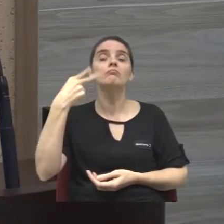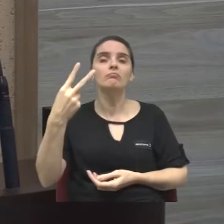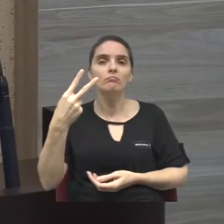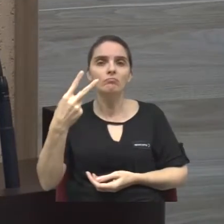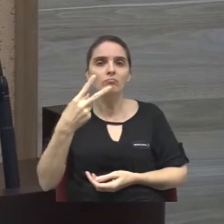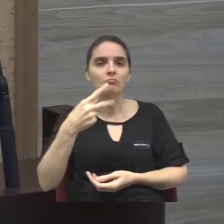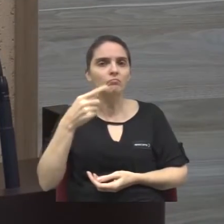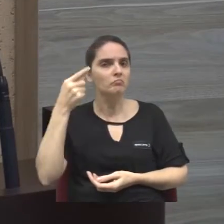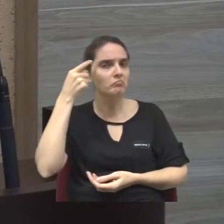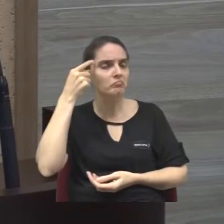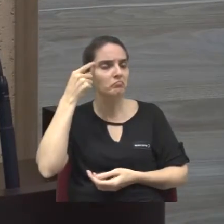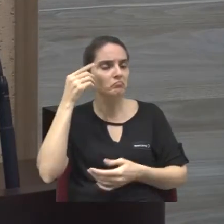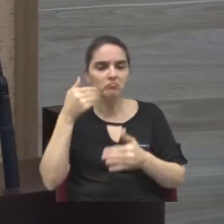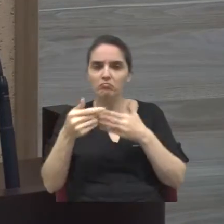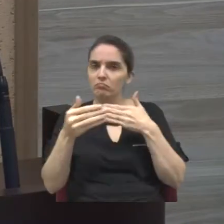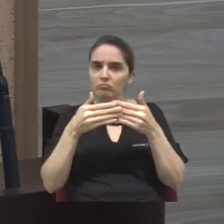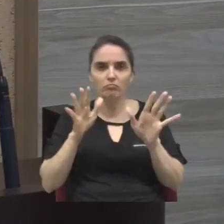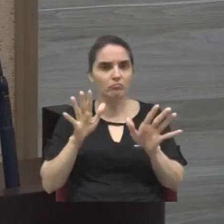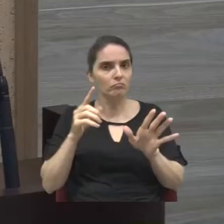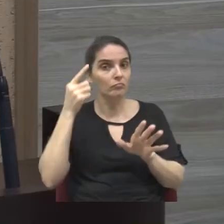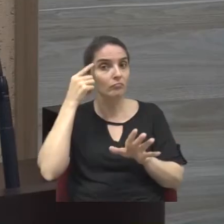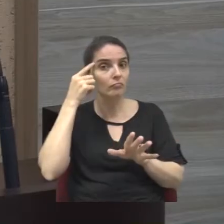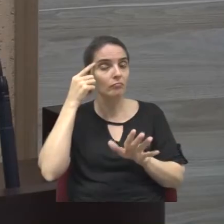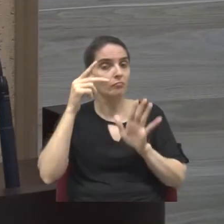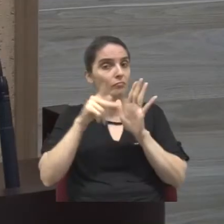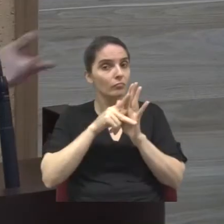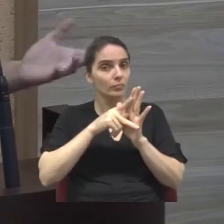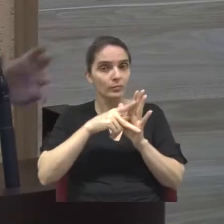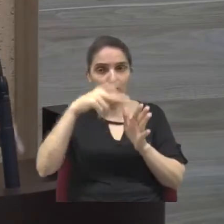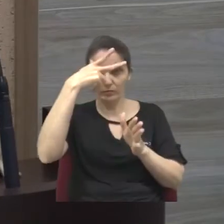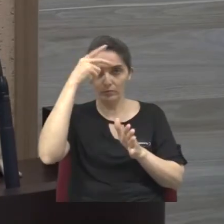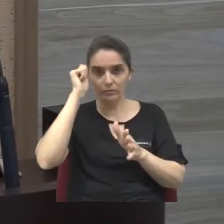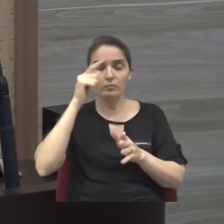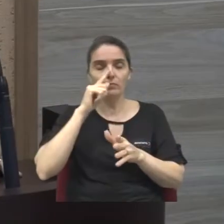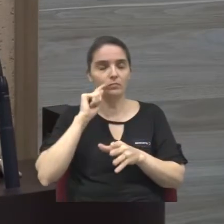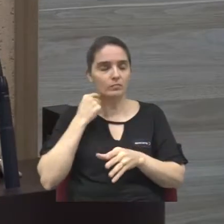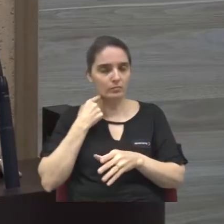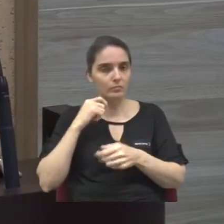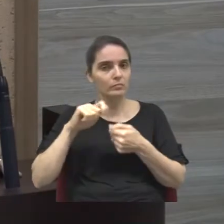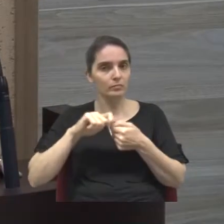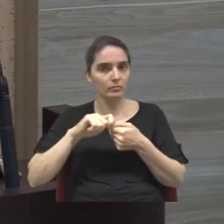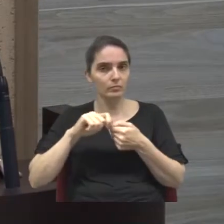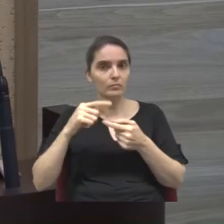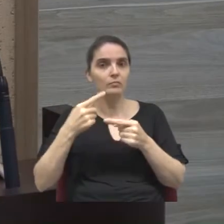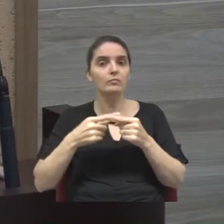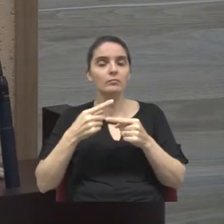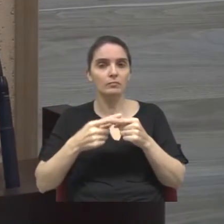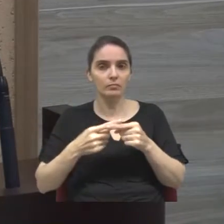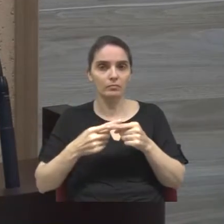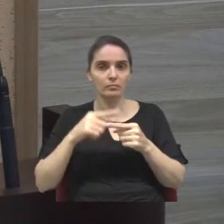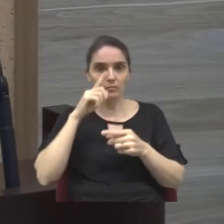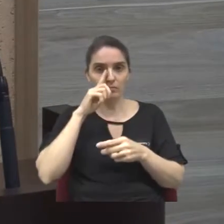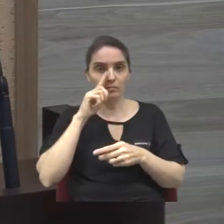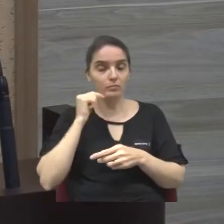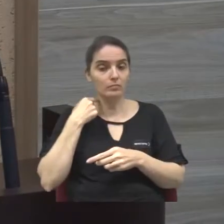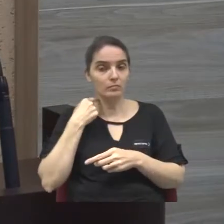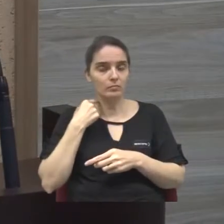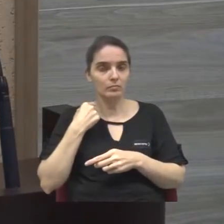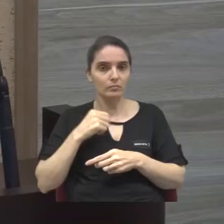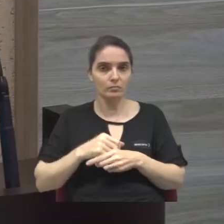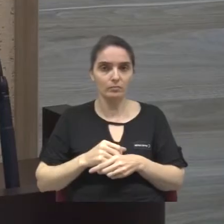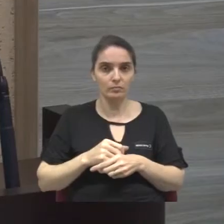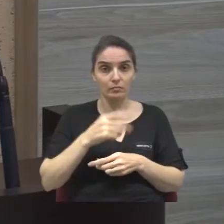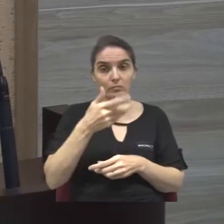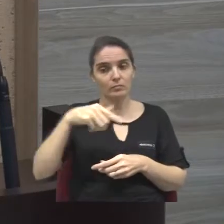ao executivo, isso eu tenho certeza que o senhor faria, porque acompanho sessões não é de agora. Mas movida pelas